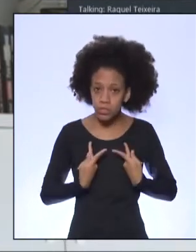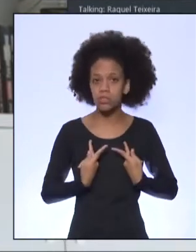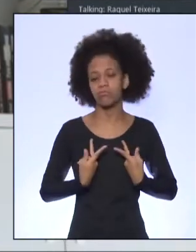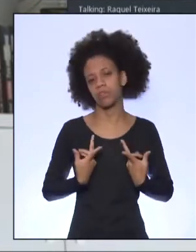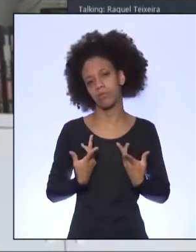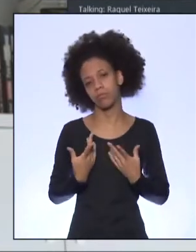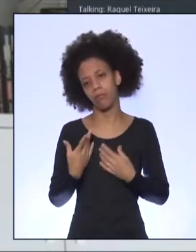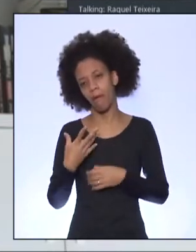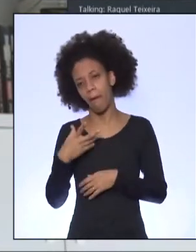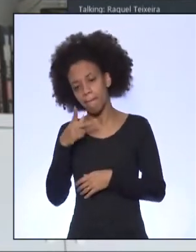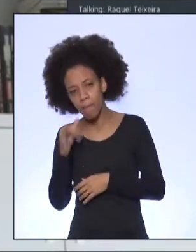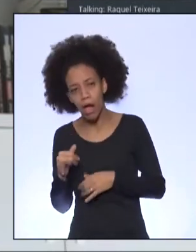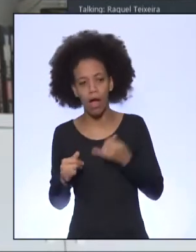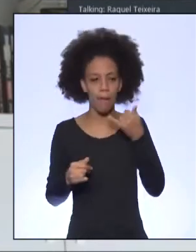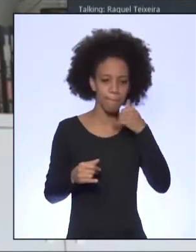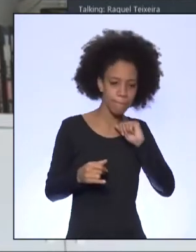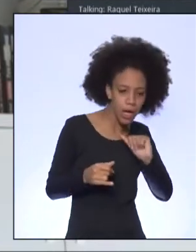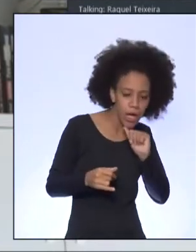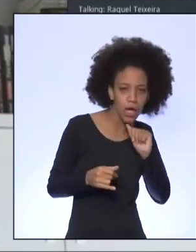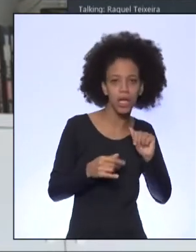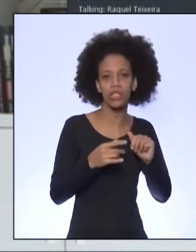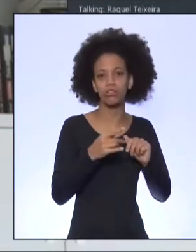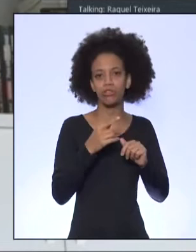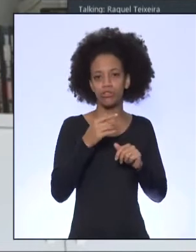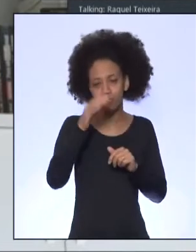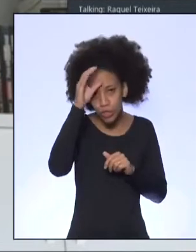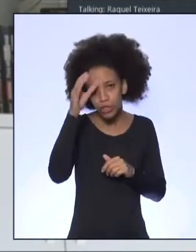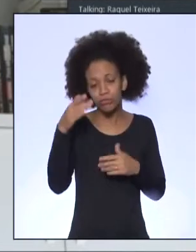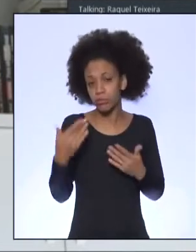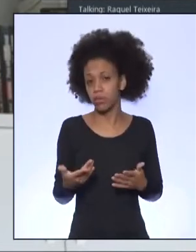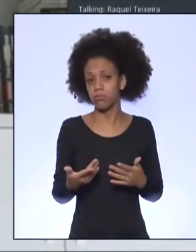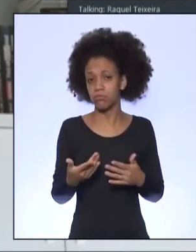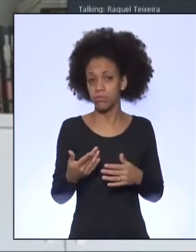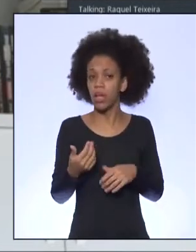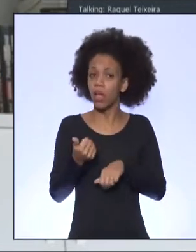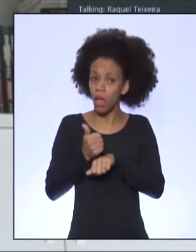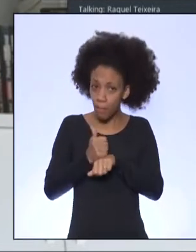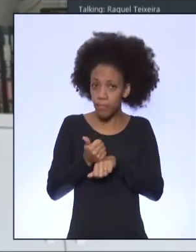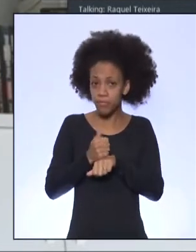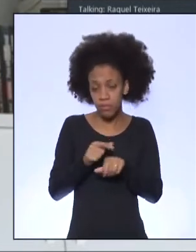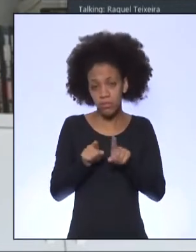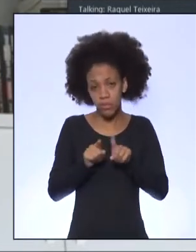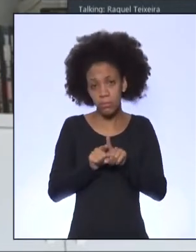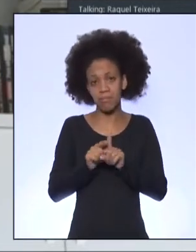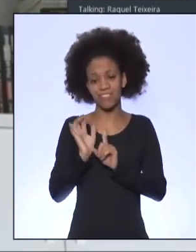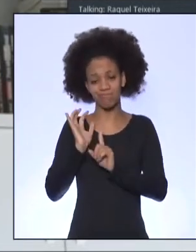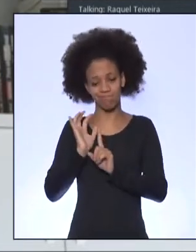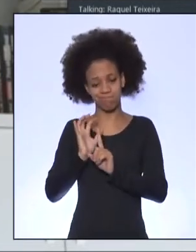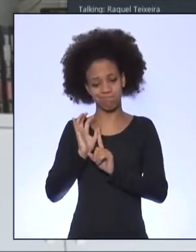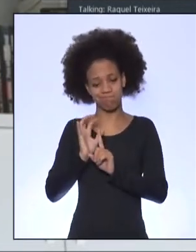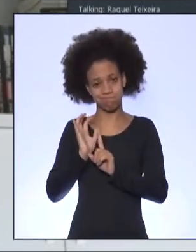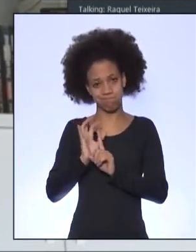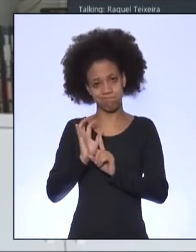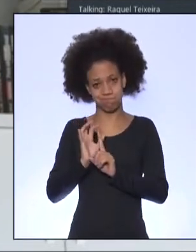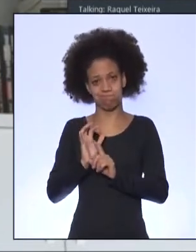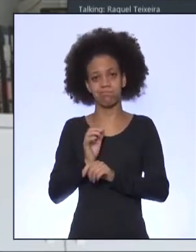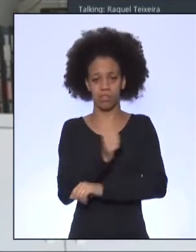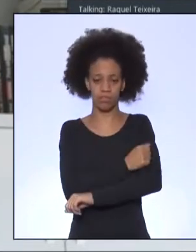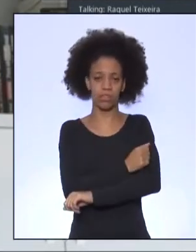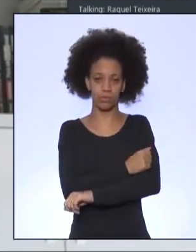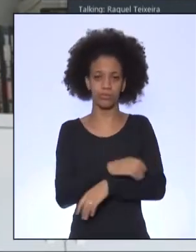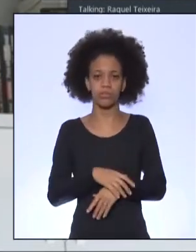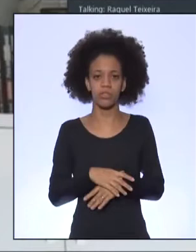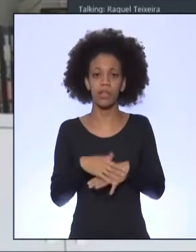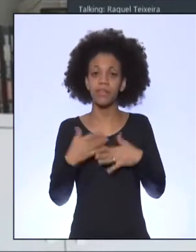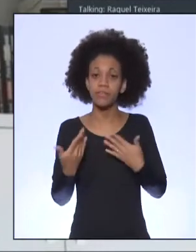irmãos, tios, e nossos como profissionais, que sabemos que influenciamos muito os nossos alunos. Então, a